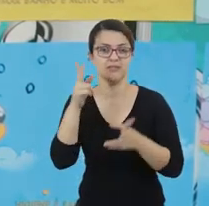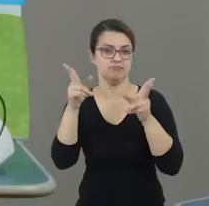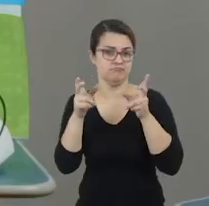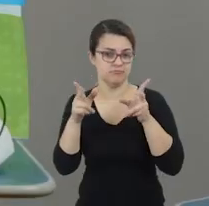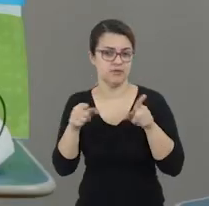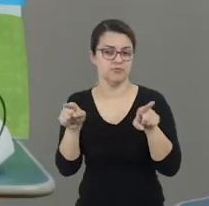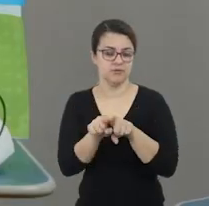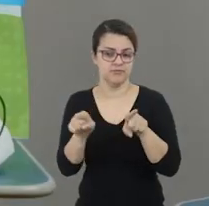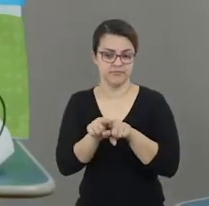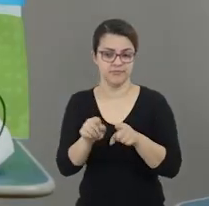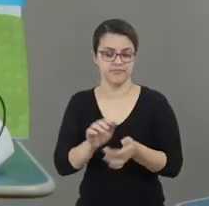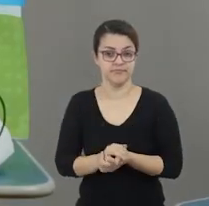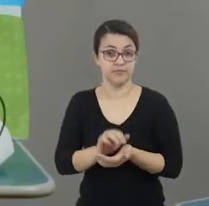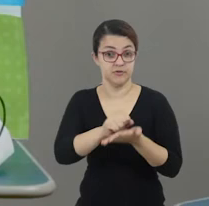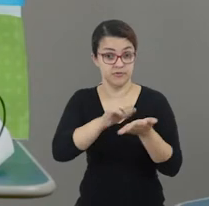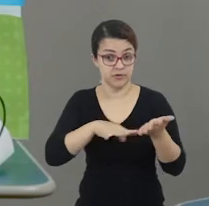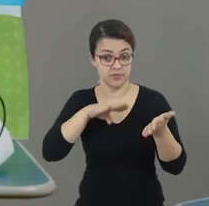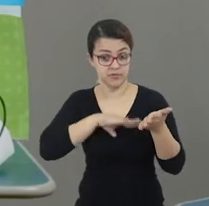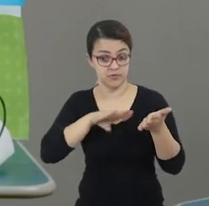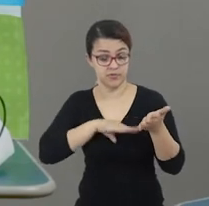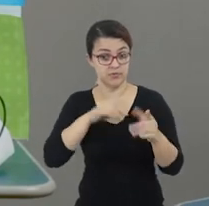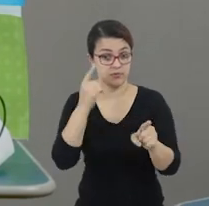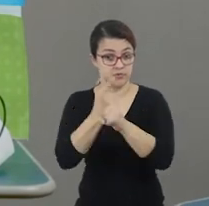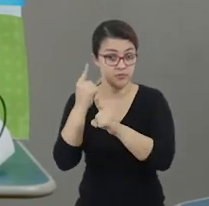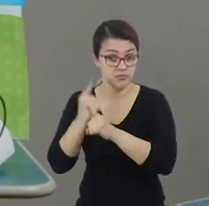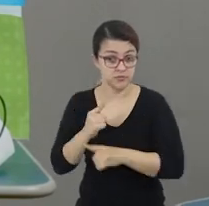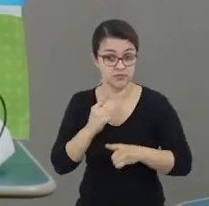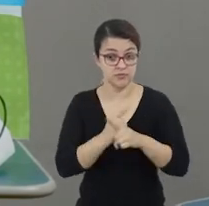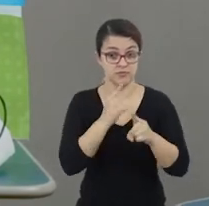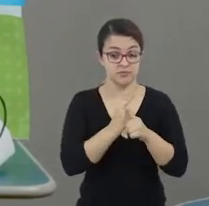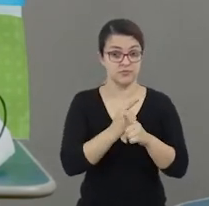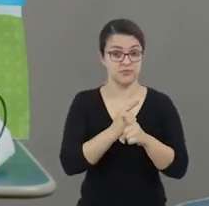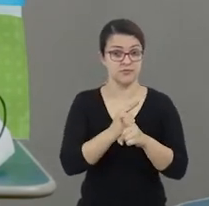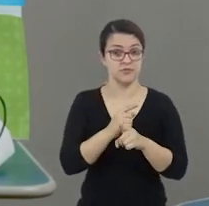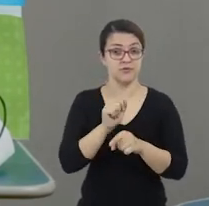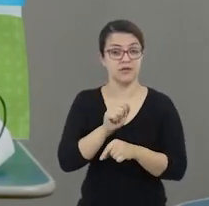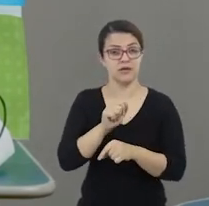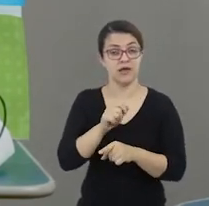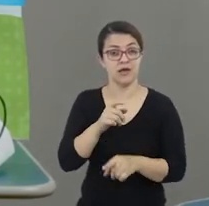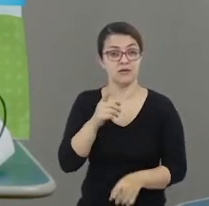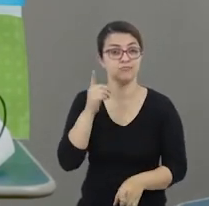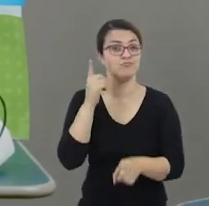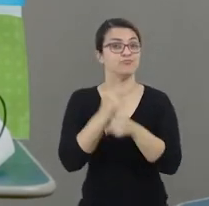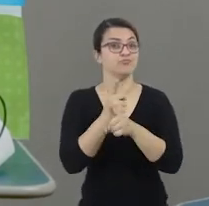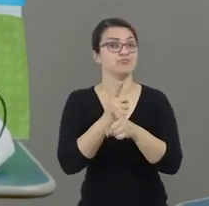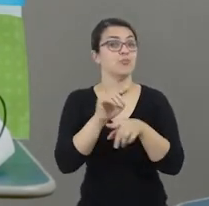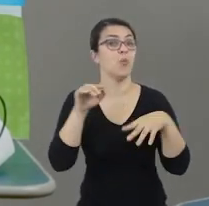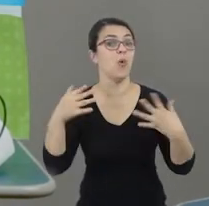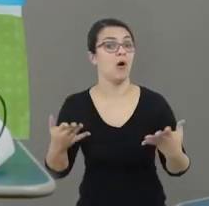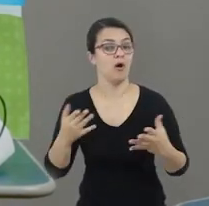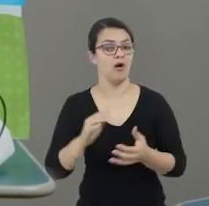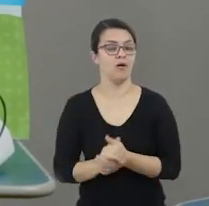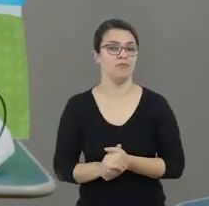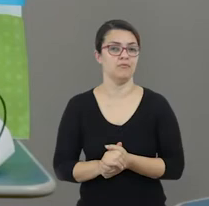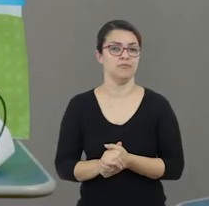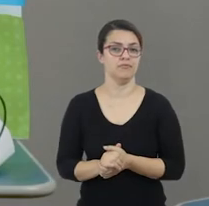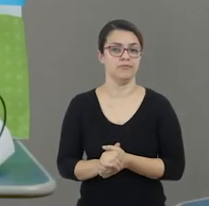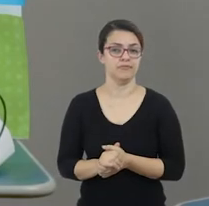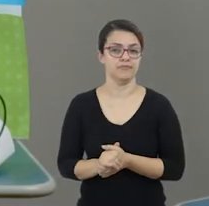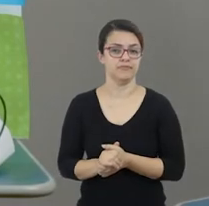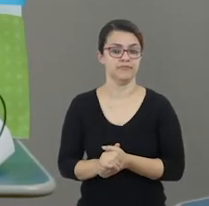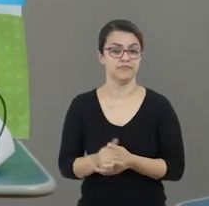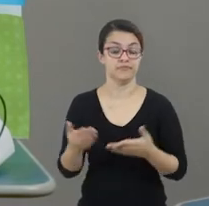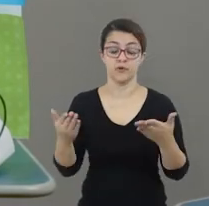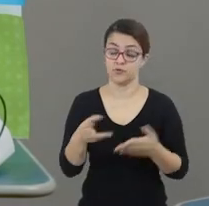também. Na atividade de língua portuguesa, vocês vão encontrar lá as adivinhas, né? A gente continua com esse gênero das